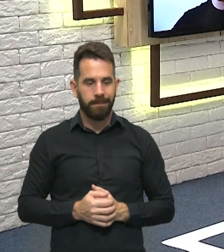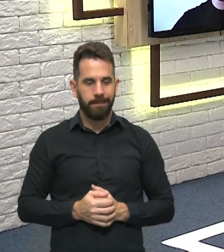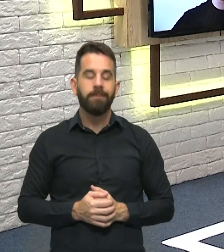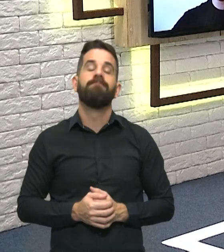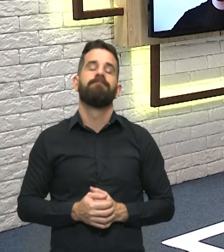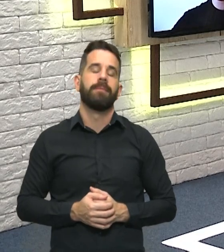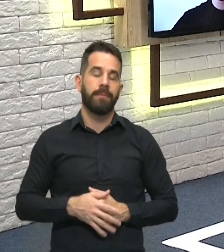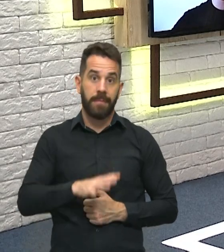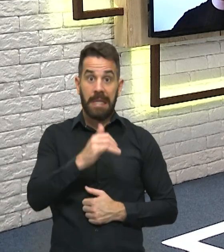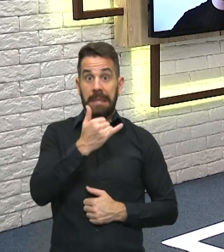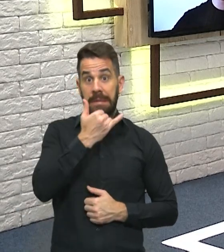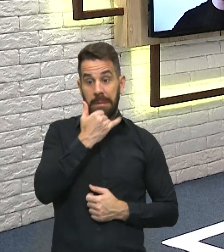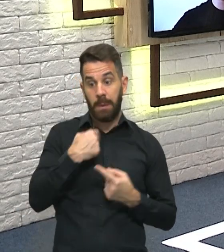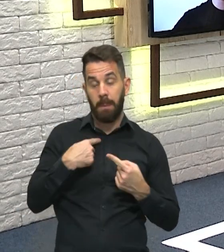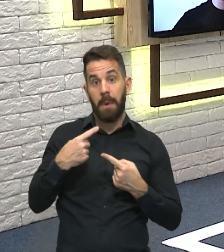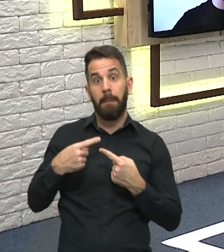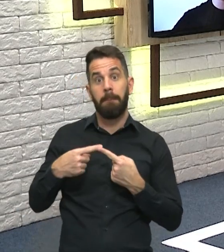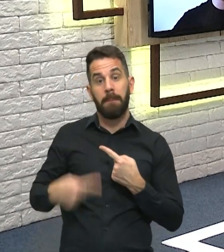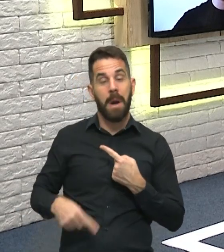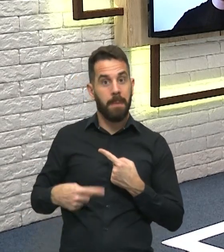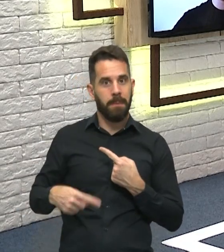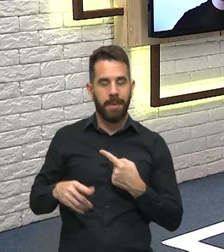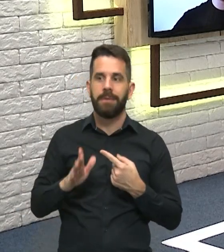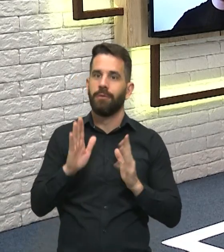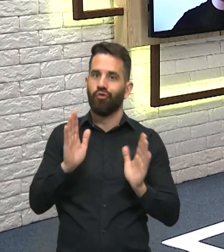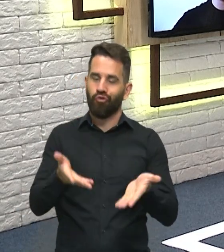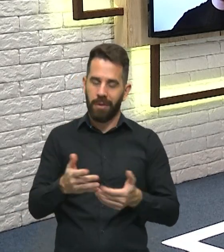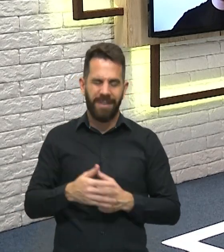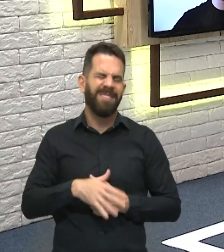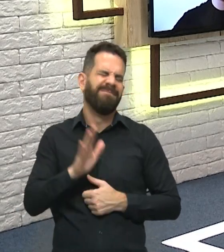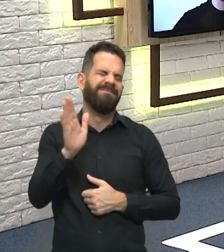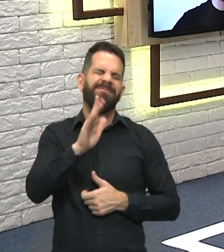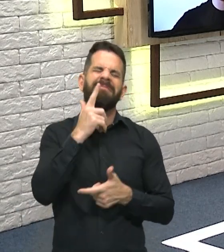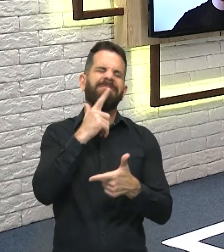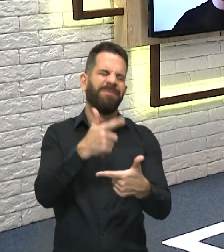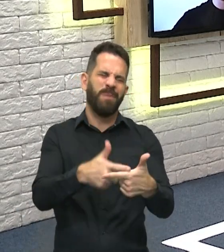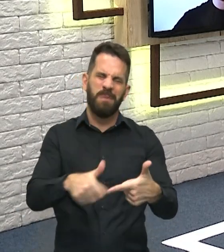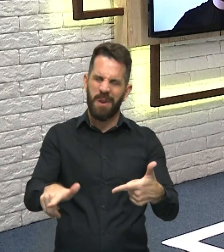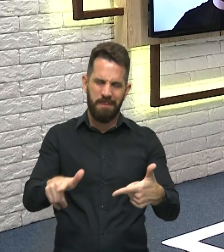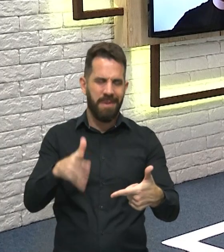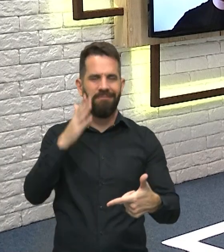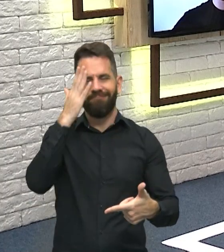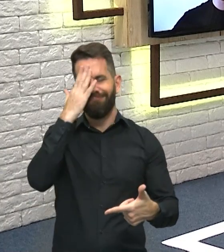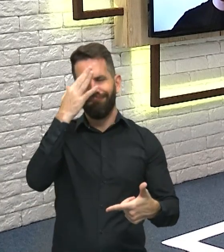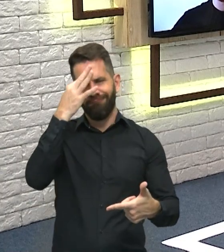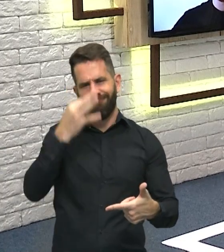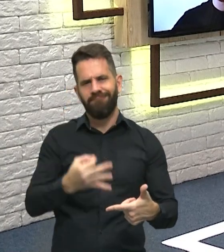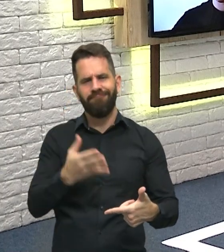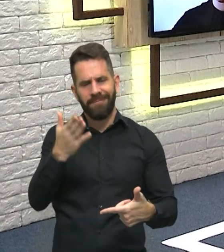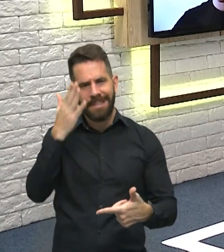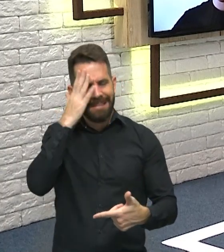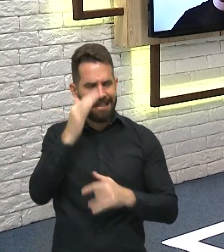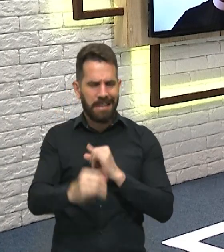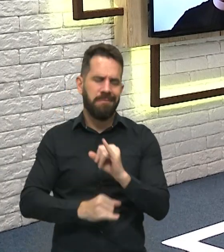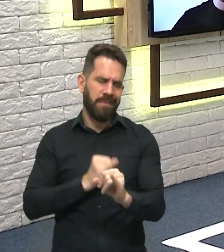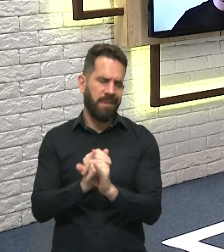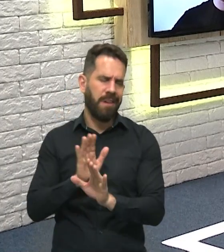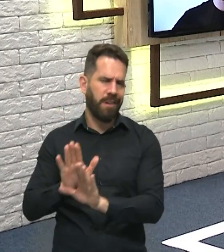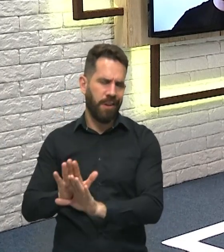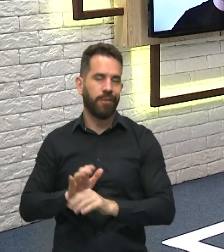Peço desculpas, caiu a conexão aqui. Sem problema, João. A gente entende super bem que é questão mesmo da conexão com a